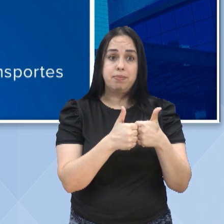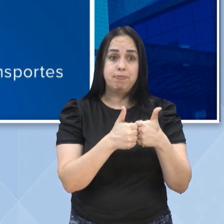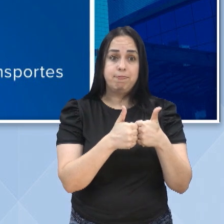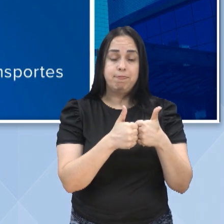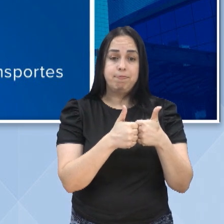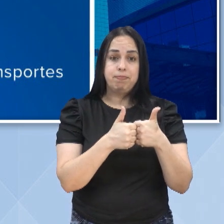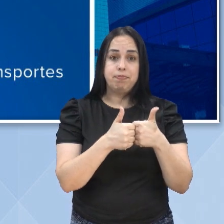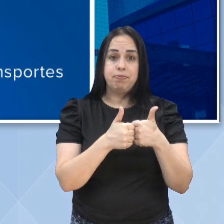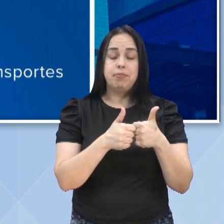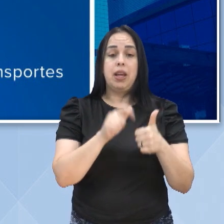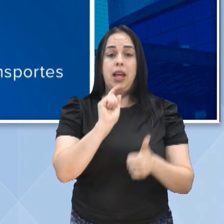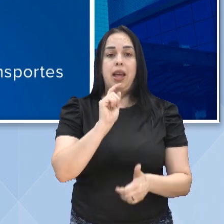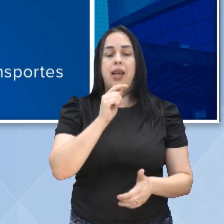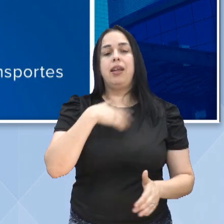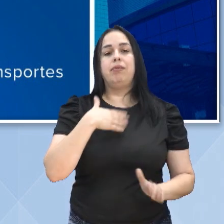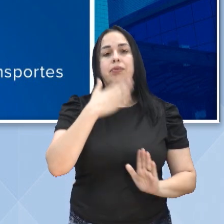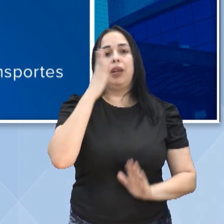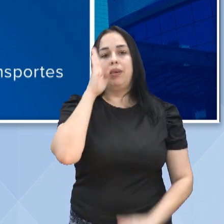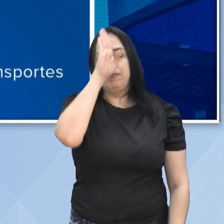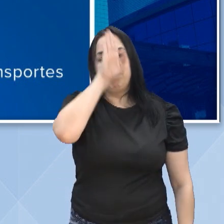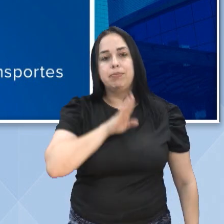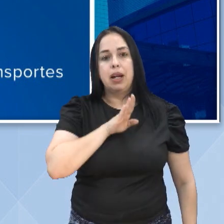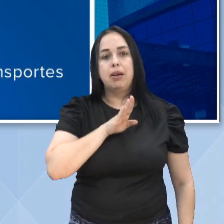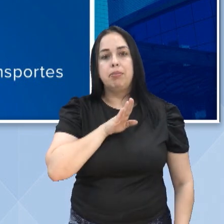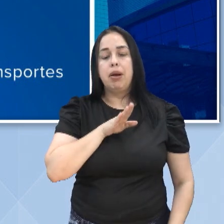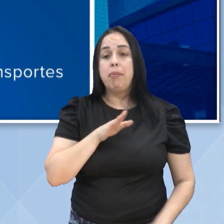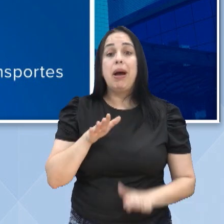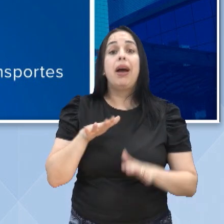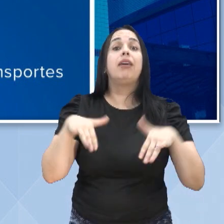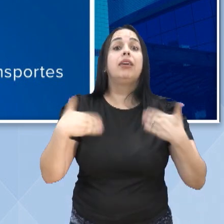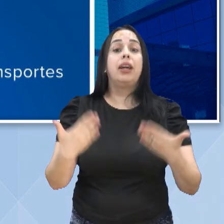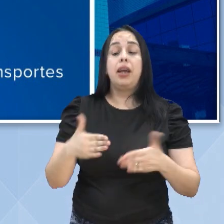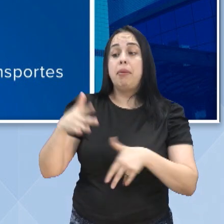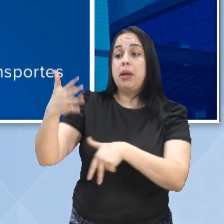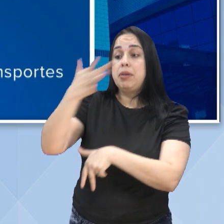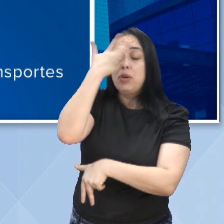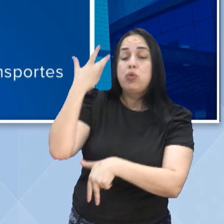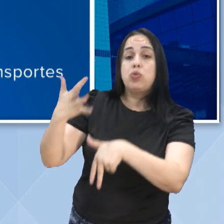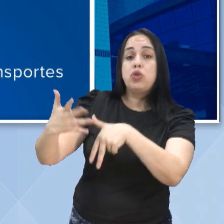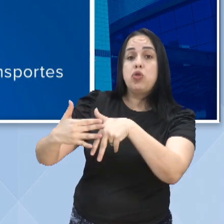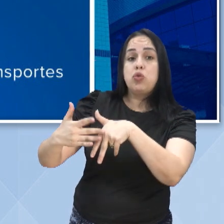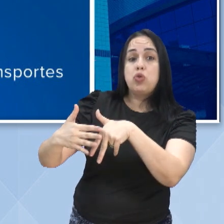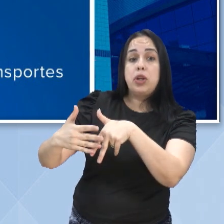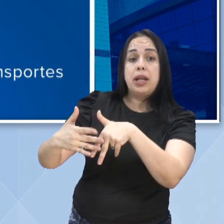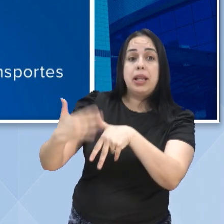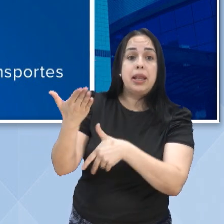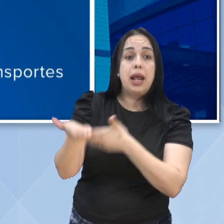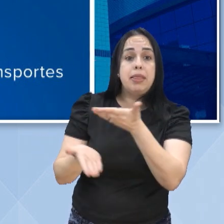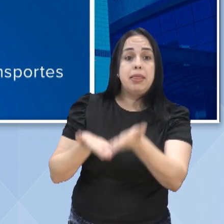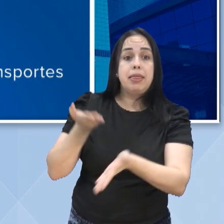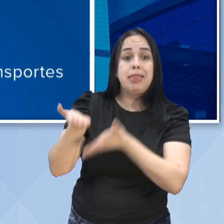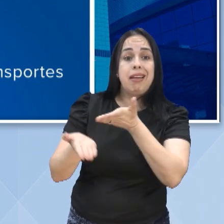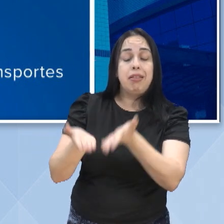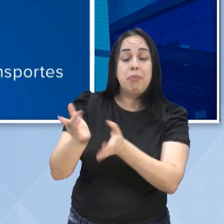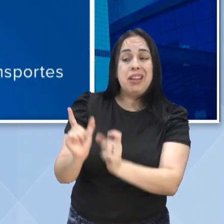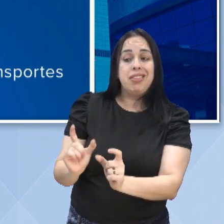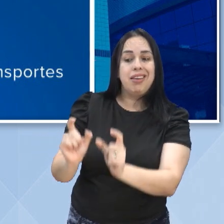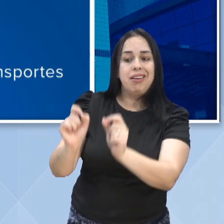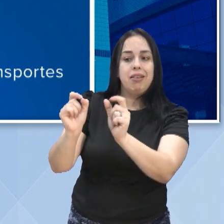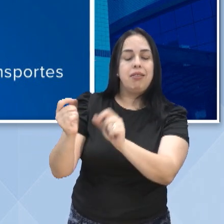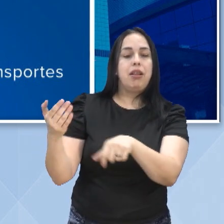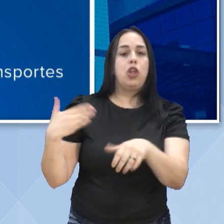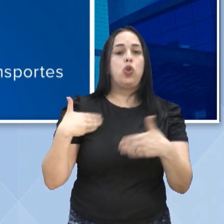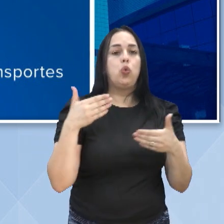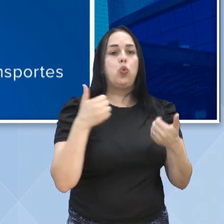do transporte público municipal para os pacientes em tratamento de câncer no município